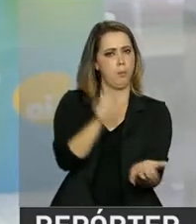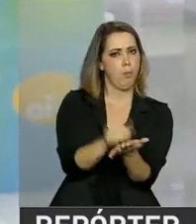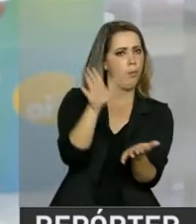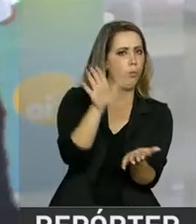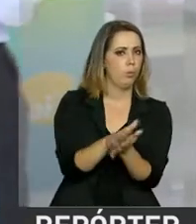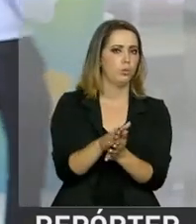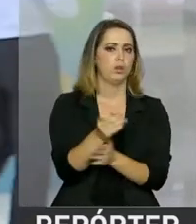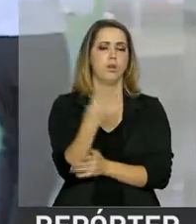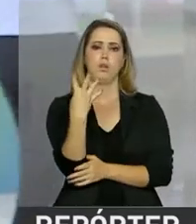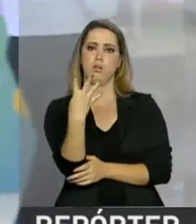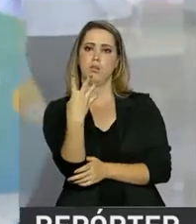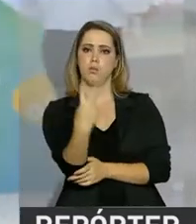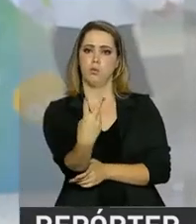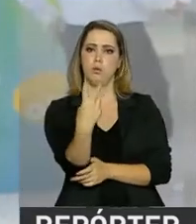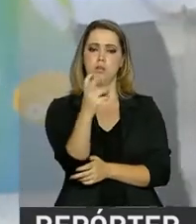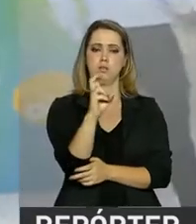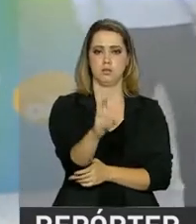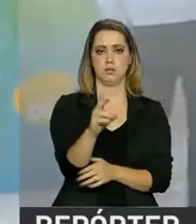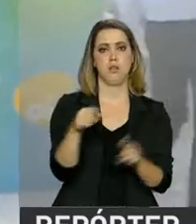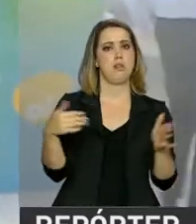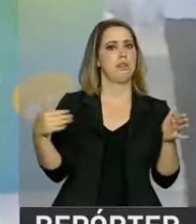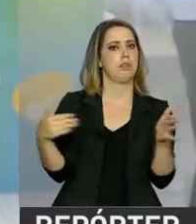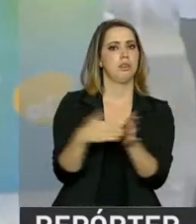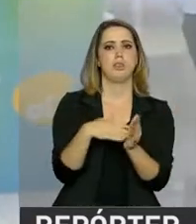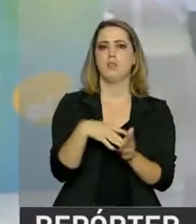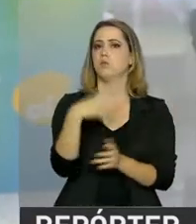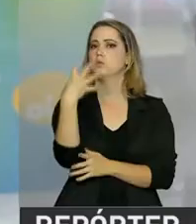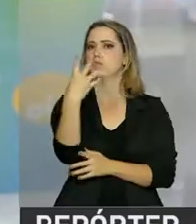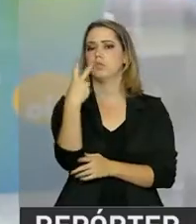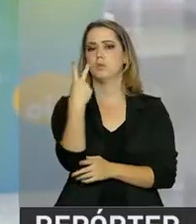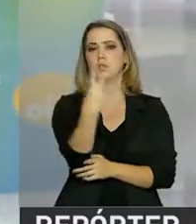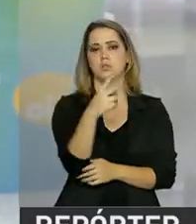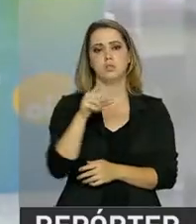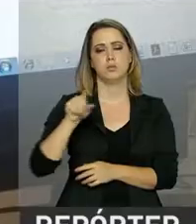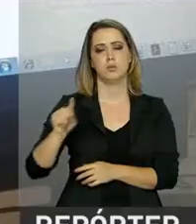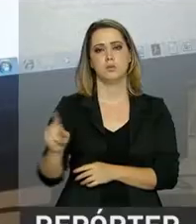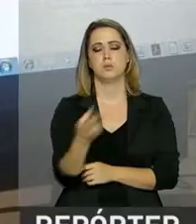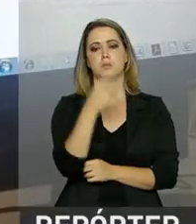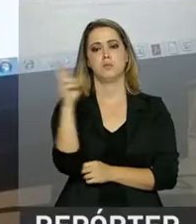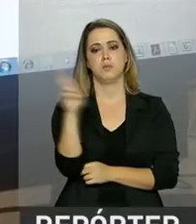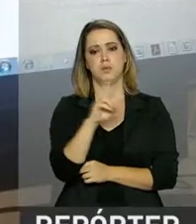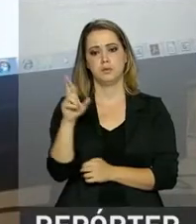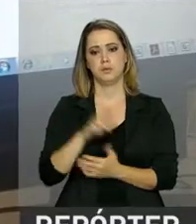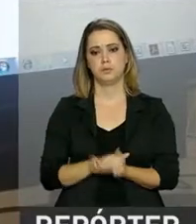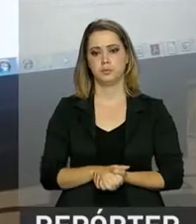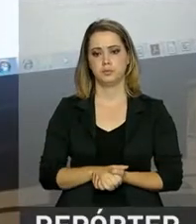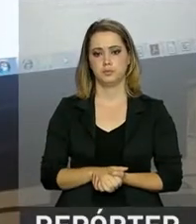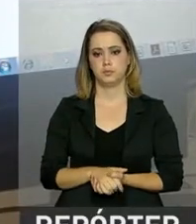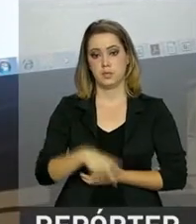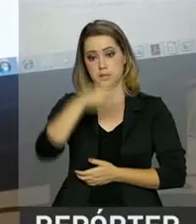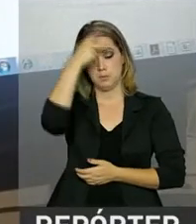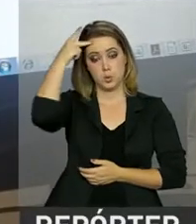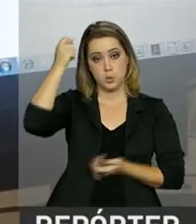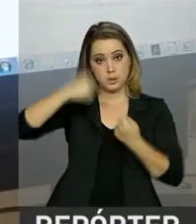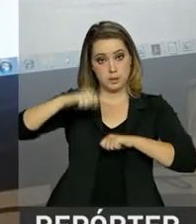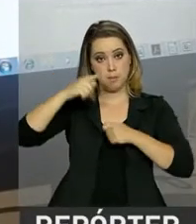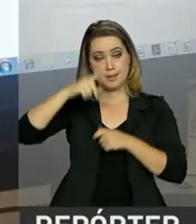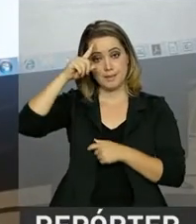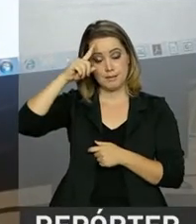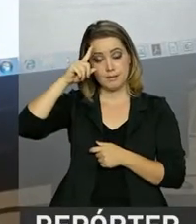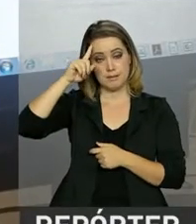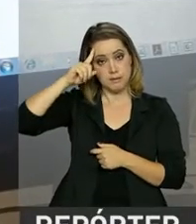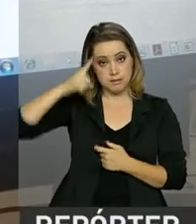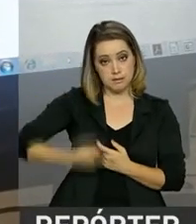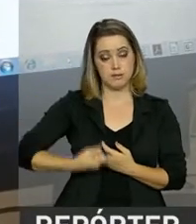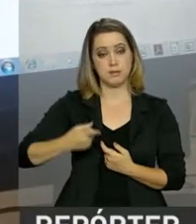entre 425 até cerca de 42 mil reais. São obrigados a declarar a RAIS todas as empresas